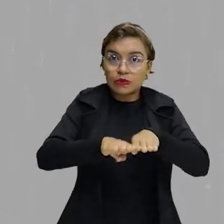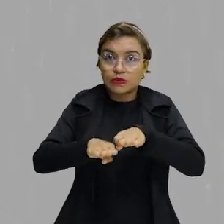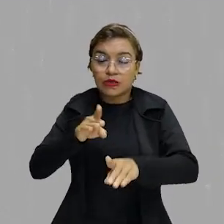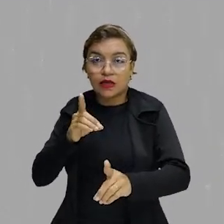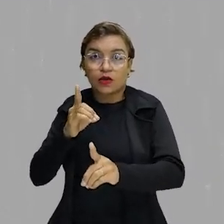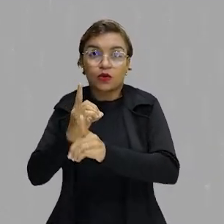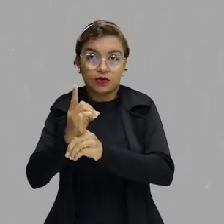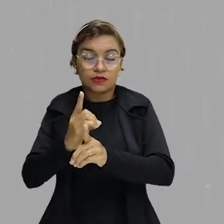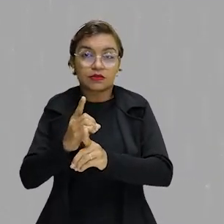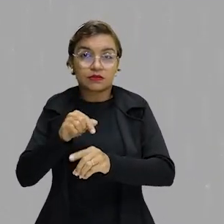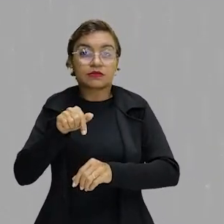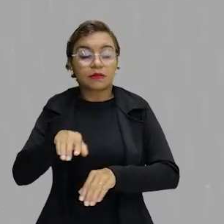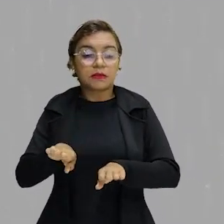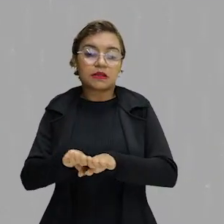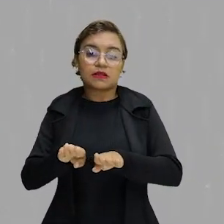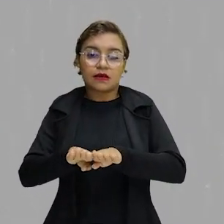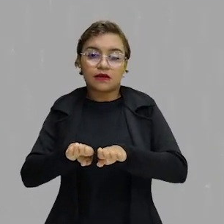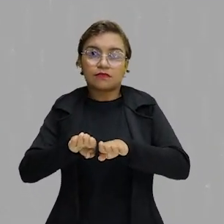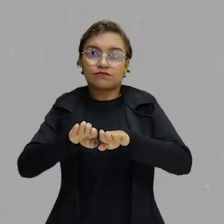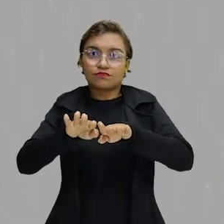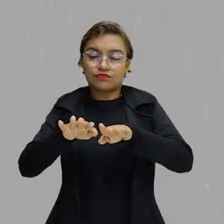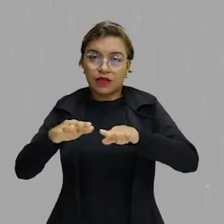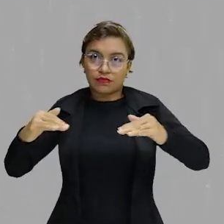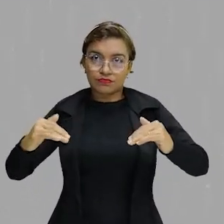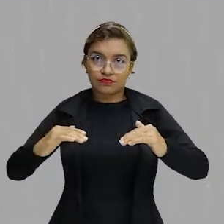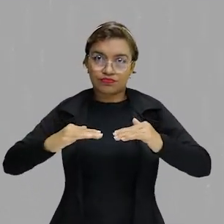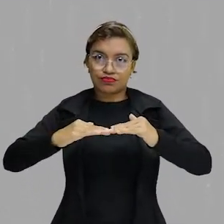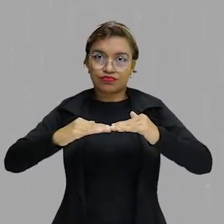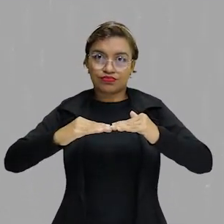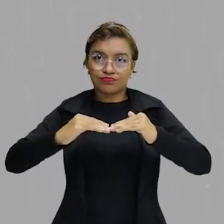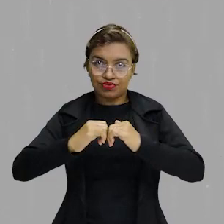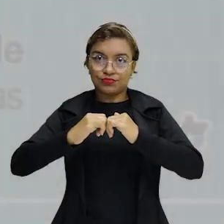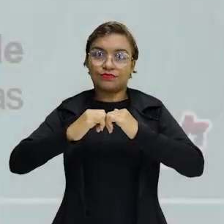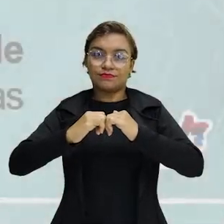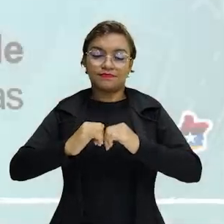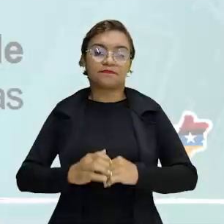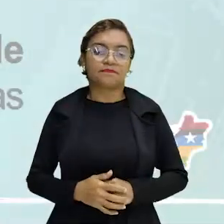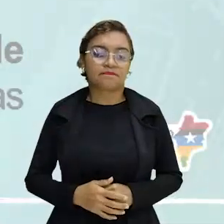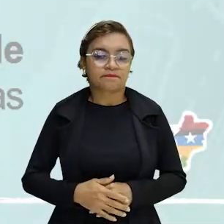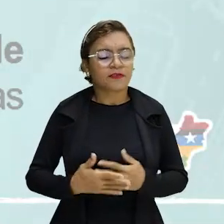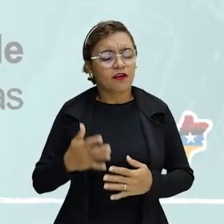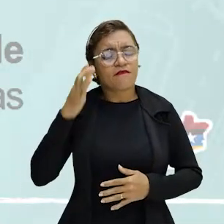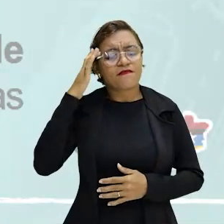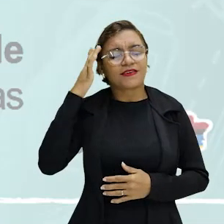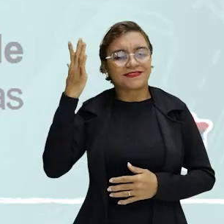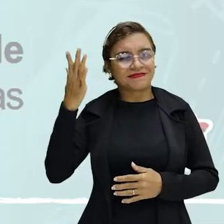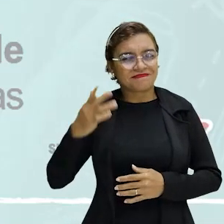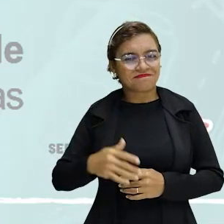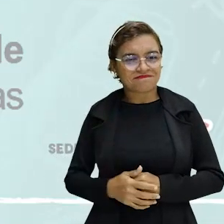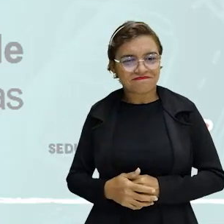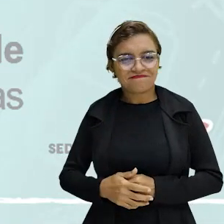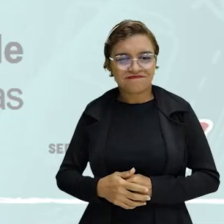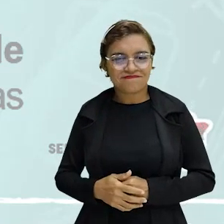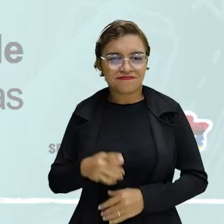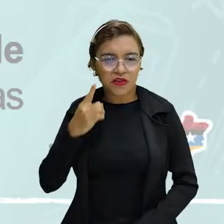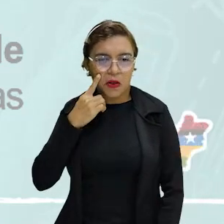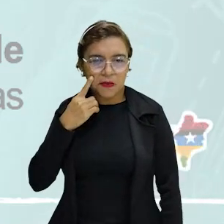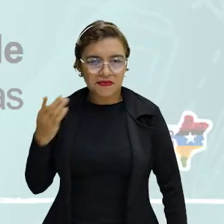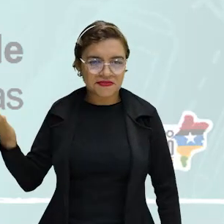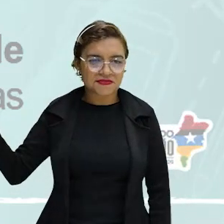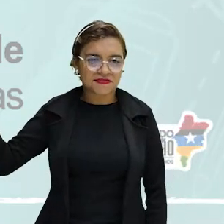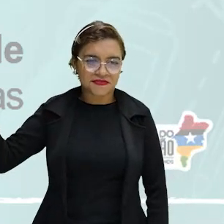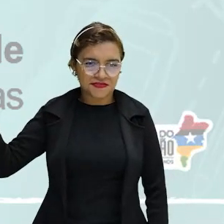a pressão, esse relevo ele se dobra, beleza? Então, é muito fácil, né? Orogênese e epirogênese,